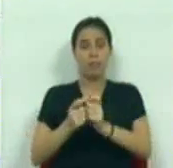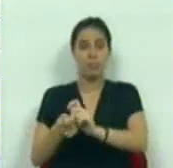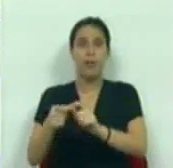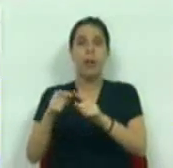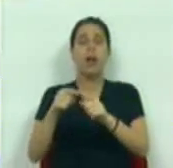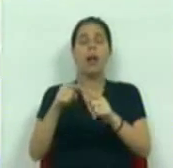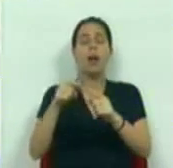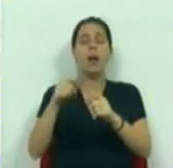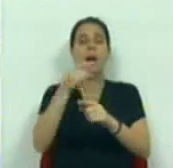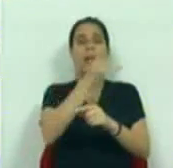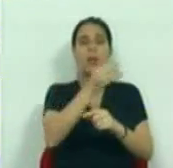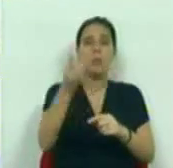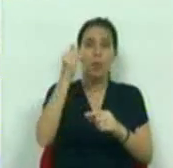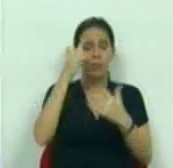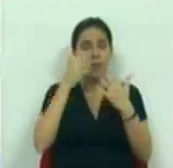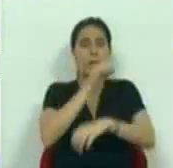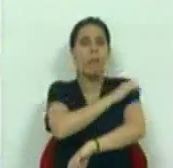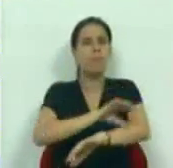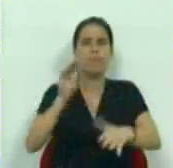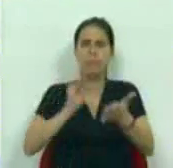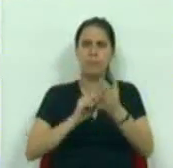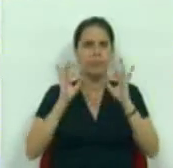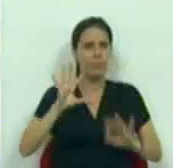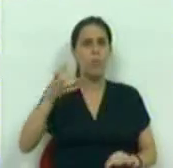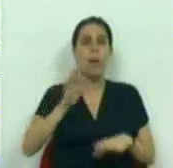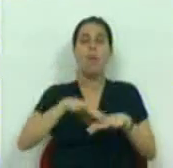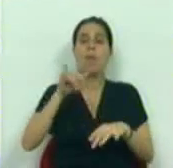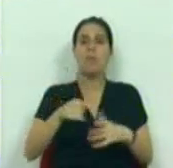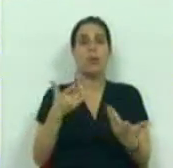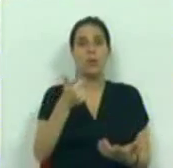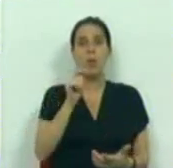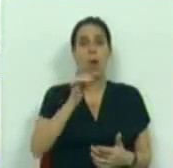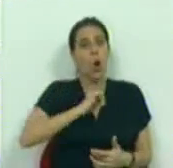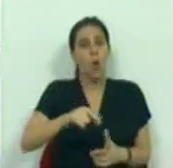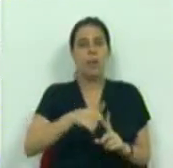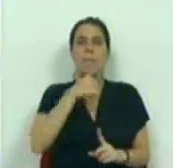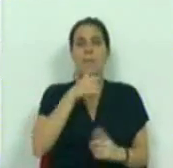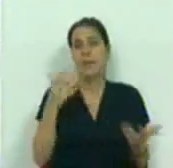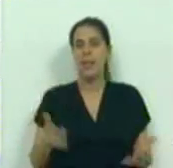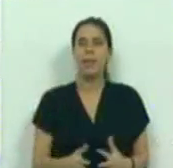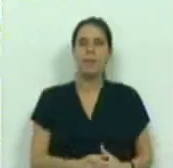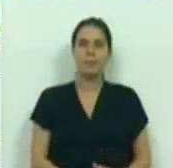para 2002. Inequivocamente um empobrecimento do país, e por isso é que tem frontalmente o Bloco de Esquerda contra esta medida.